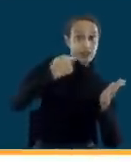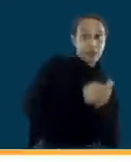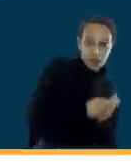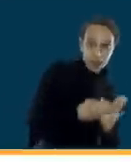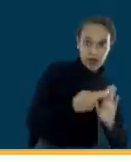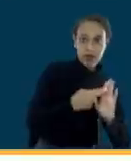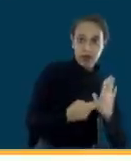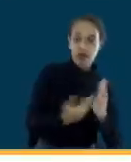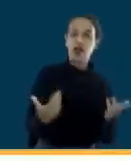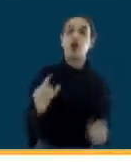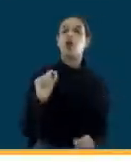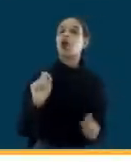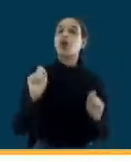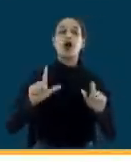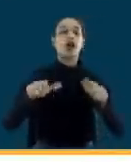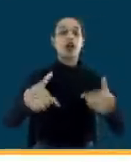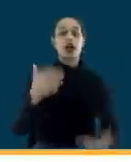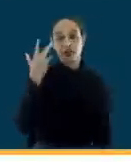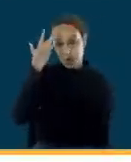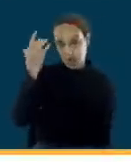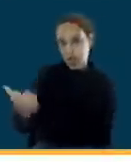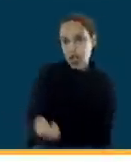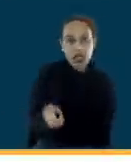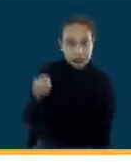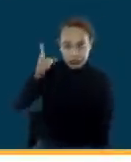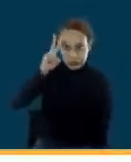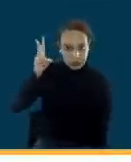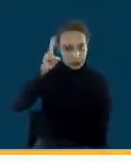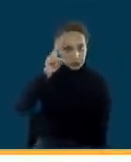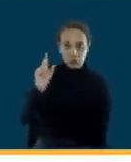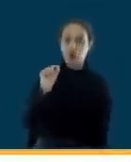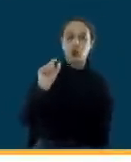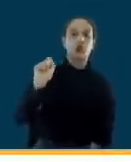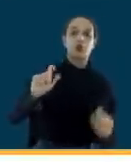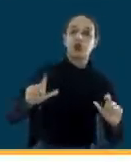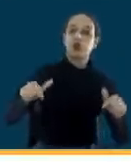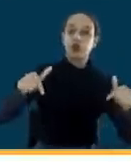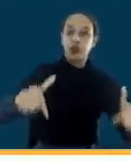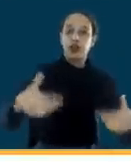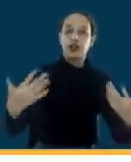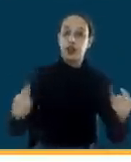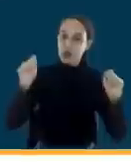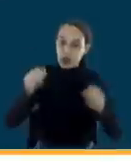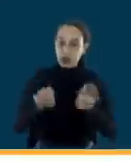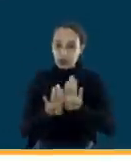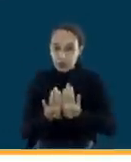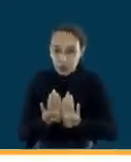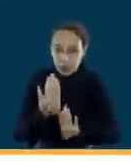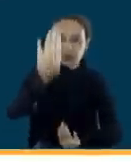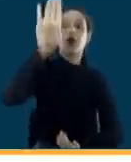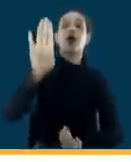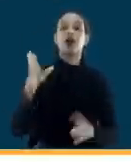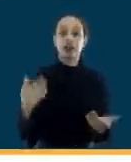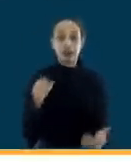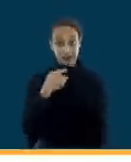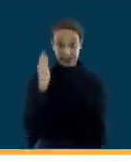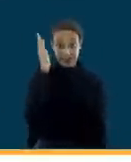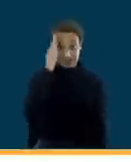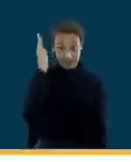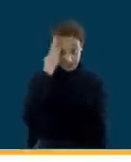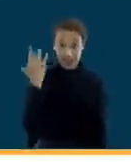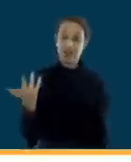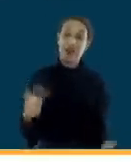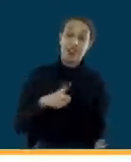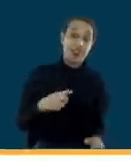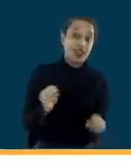amanhã, segunda-feira? O que que já dá para ir fazendo para poder avançar? Há, como você sabe, muita expectativa,